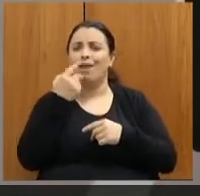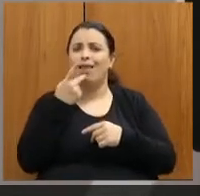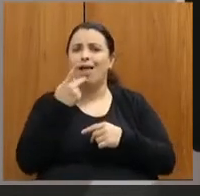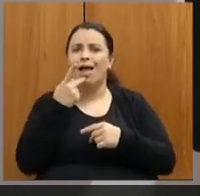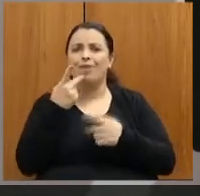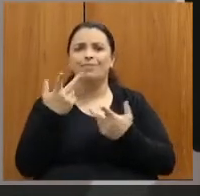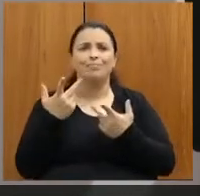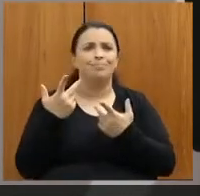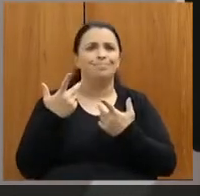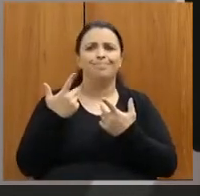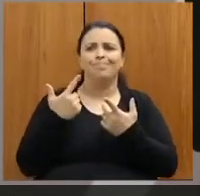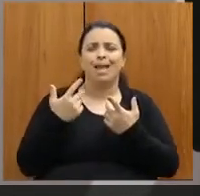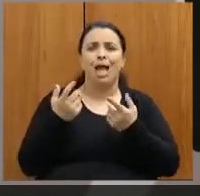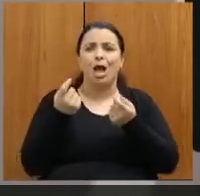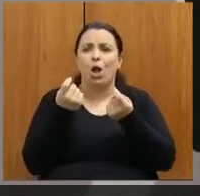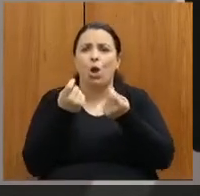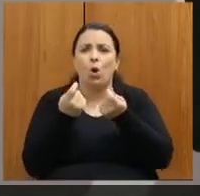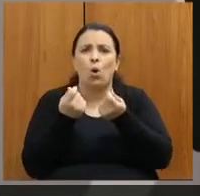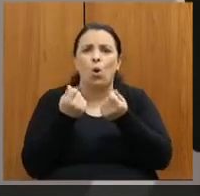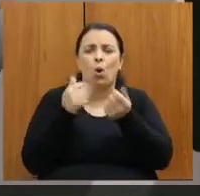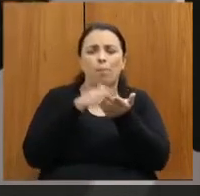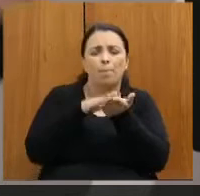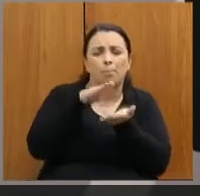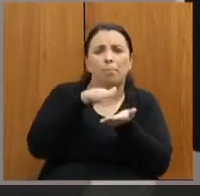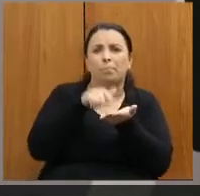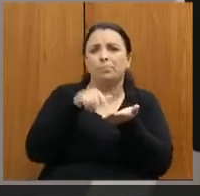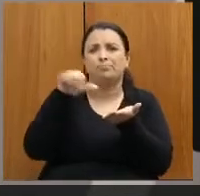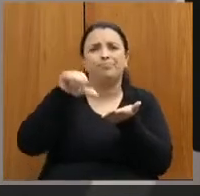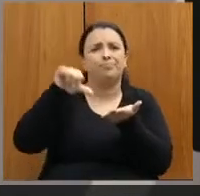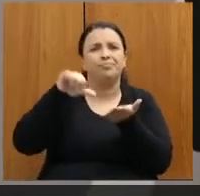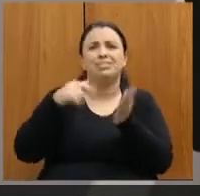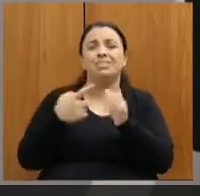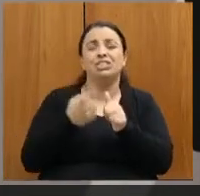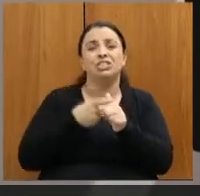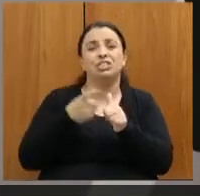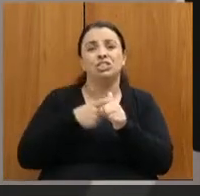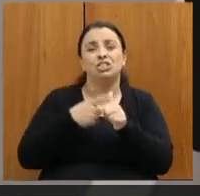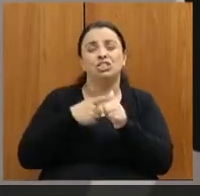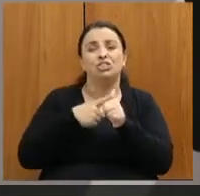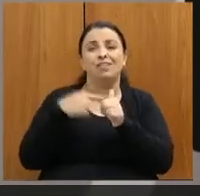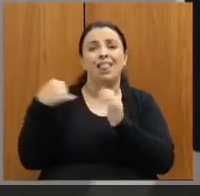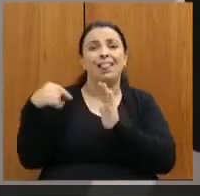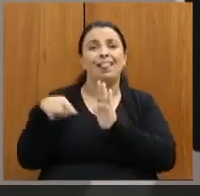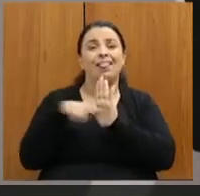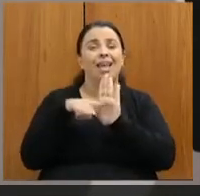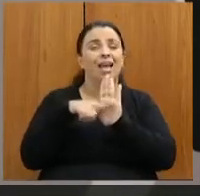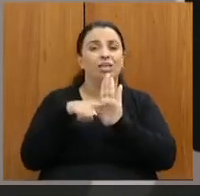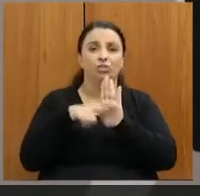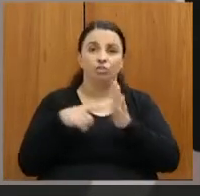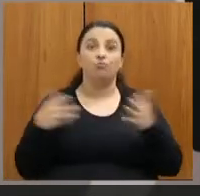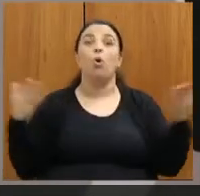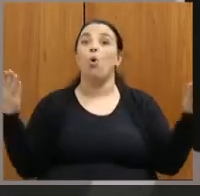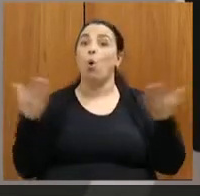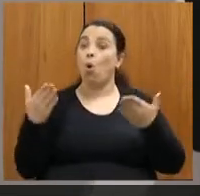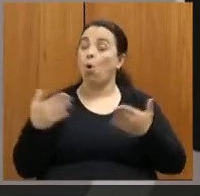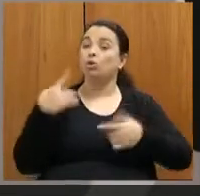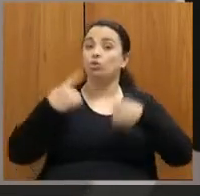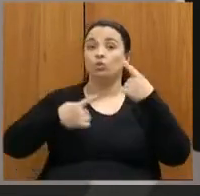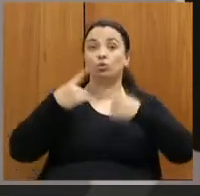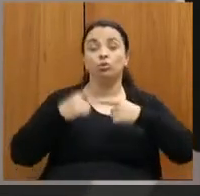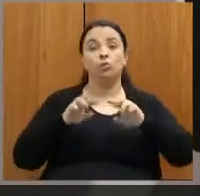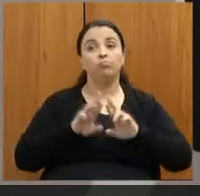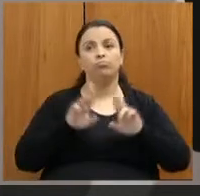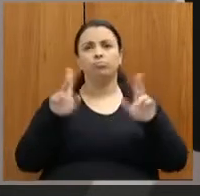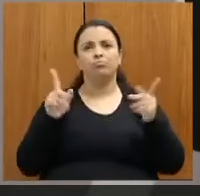tamanho do buraco que o estado estava entrando O Agente Bom e discutir de é o contrário e o